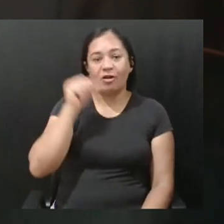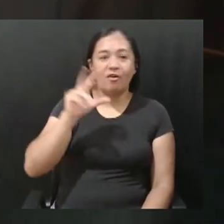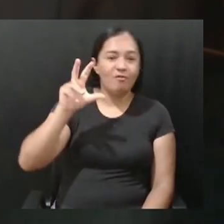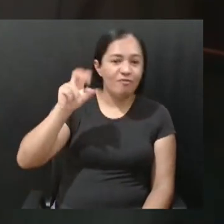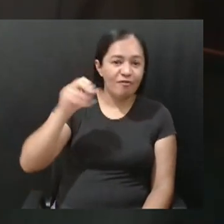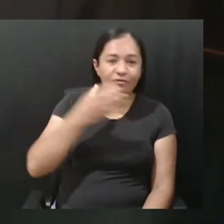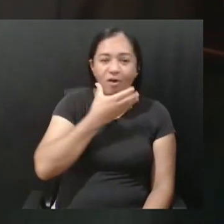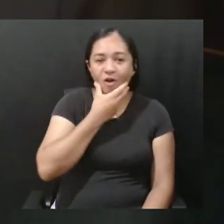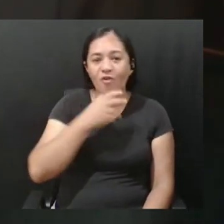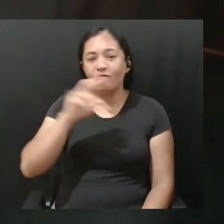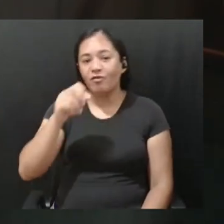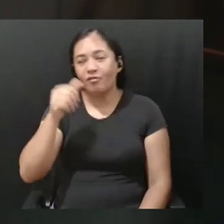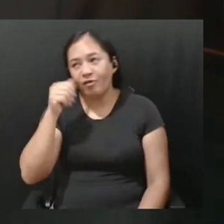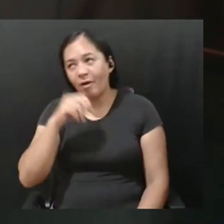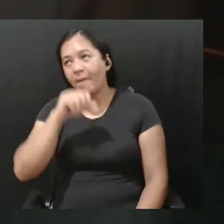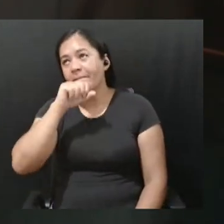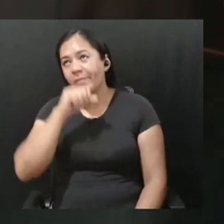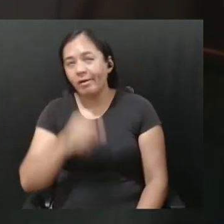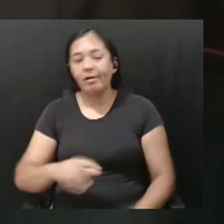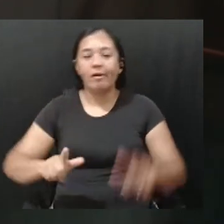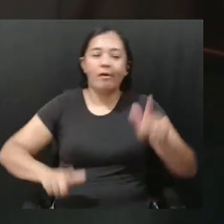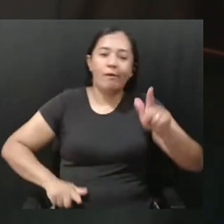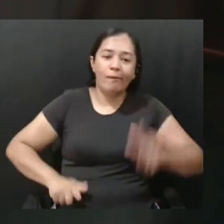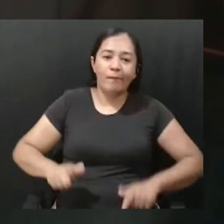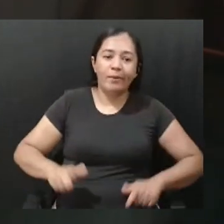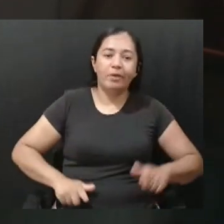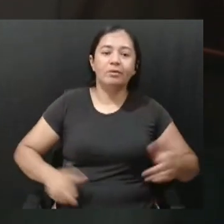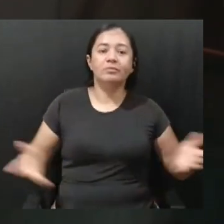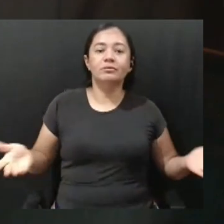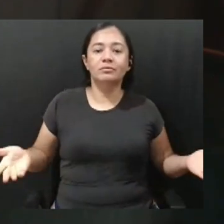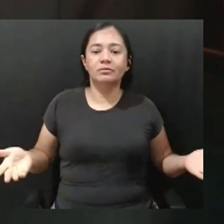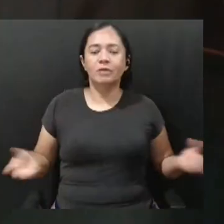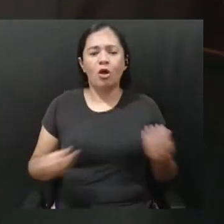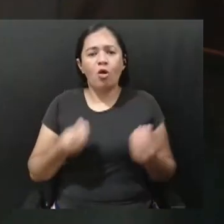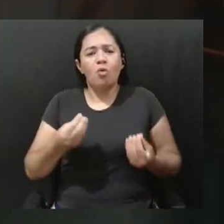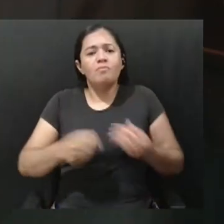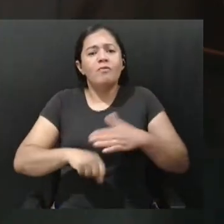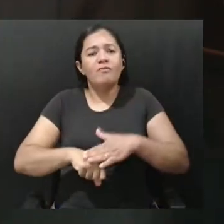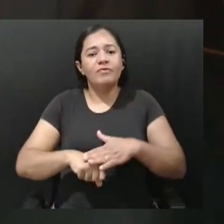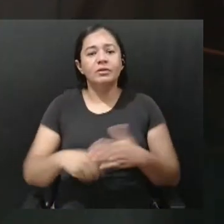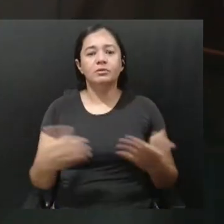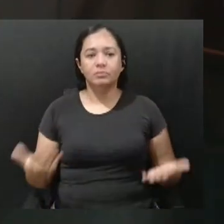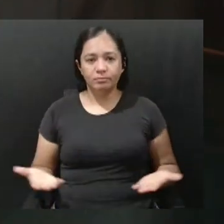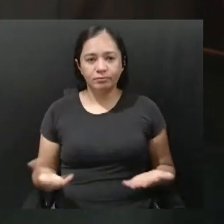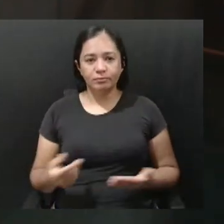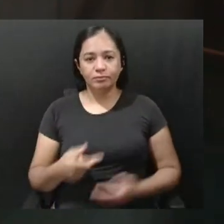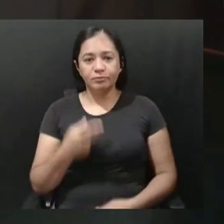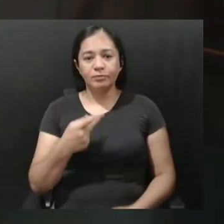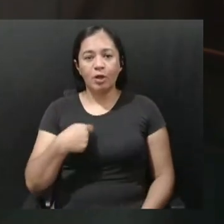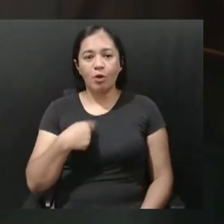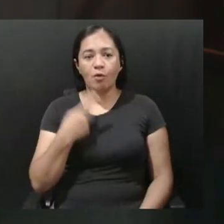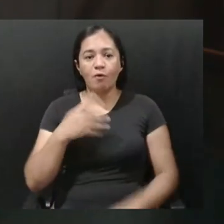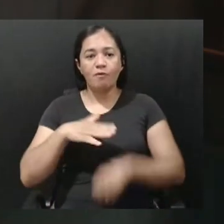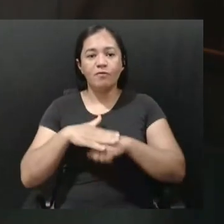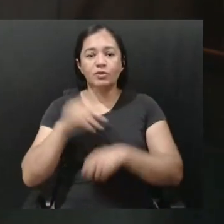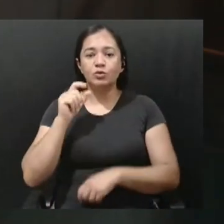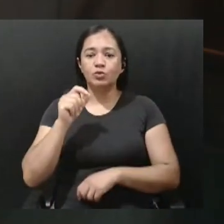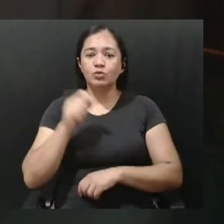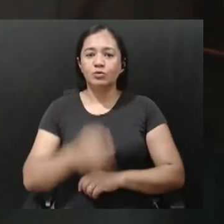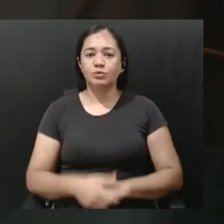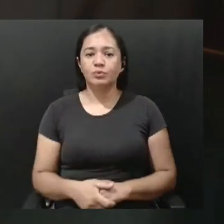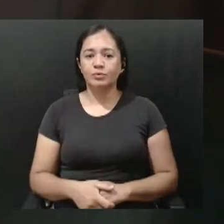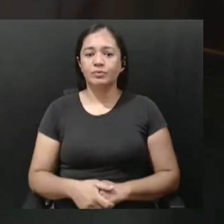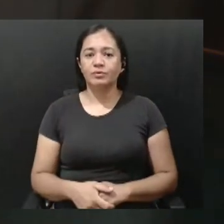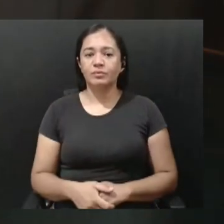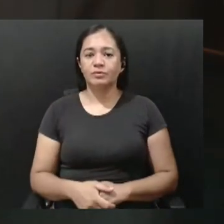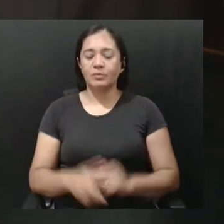nos primos. Como é que faz? E aí, como é que eu faço? Eu respeito o que eu estou sentindo